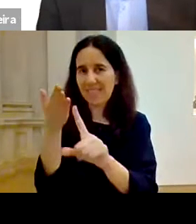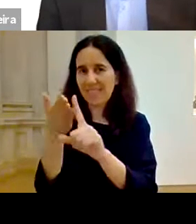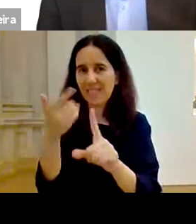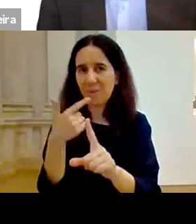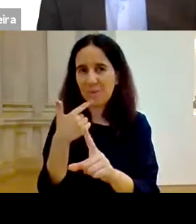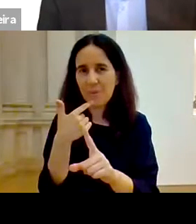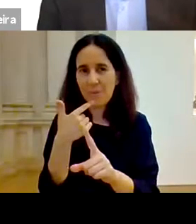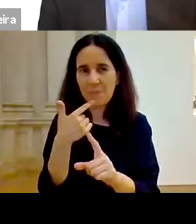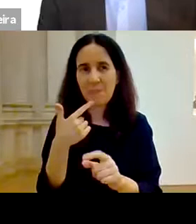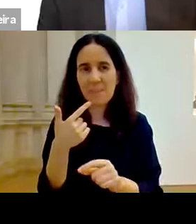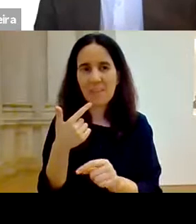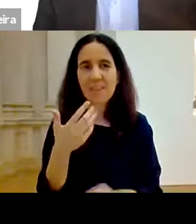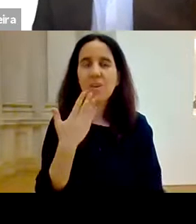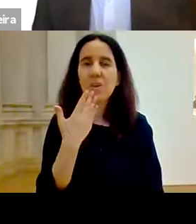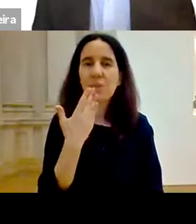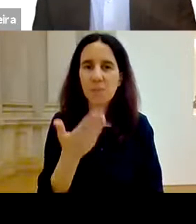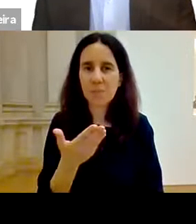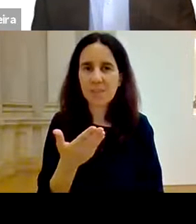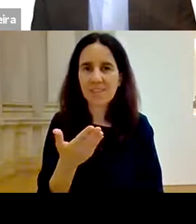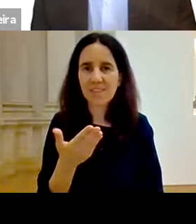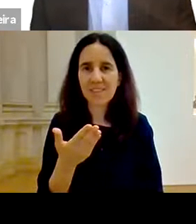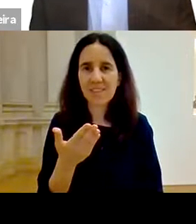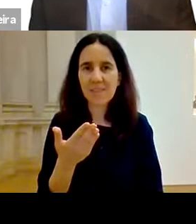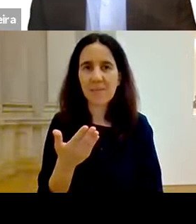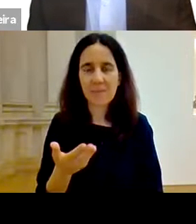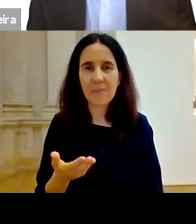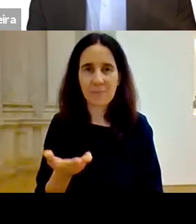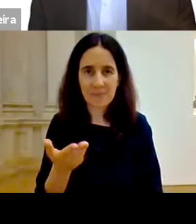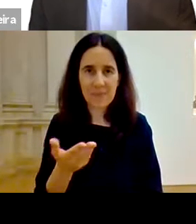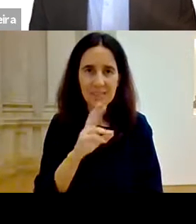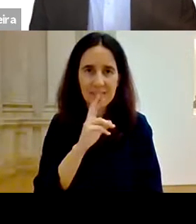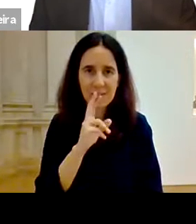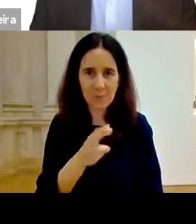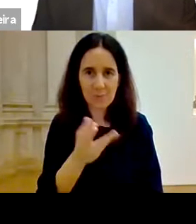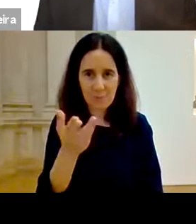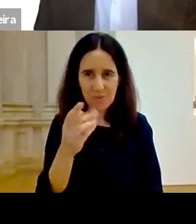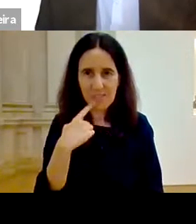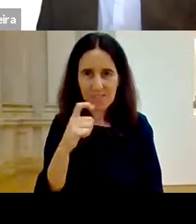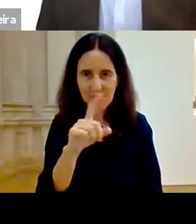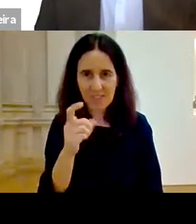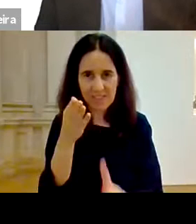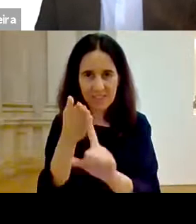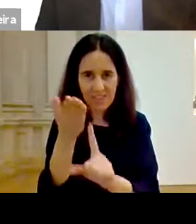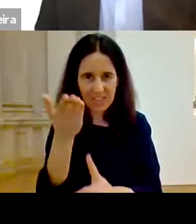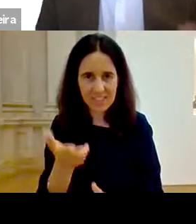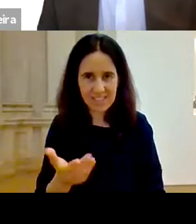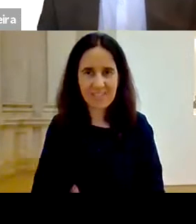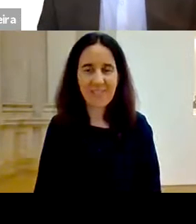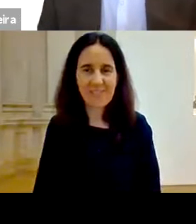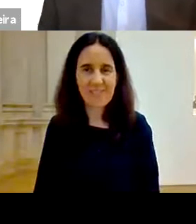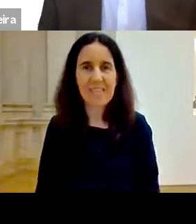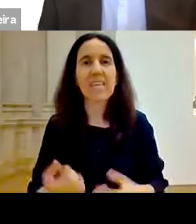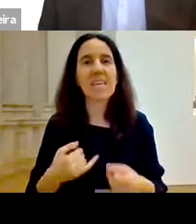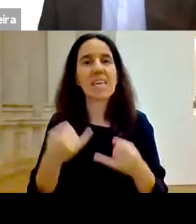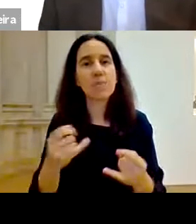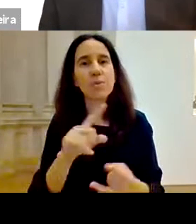Sim. vou pedir essa resposta a essa questão dirigida a si. Certo. E depois deixo a